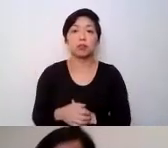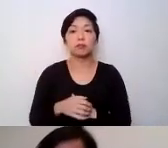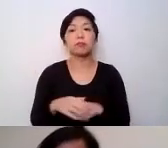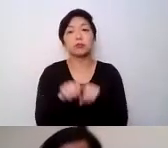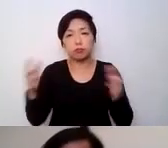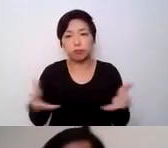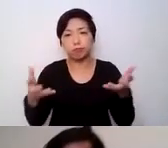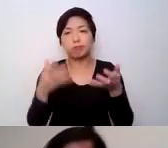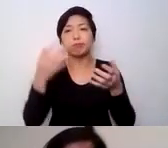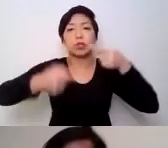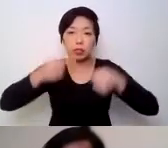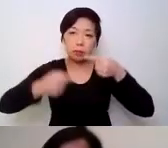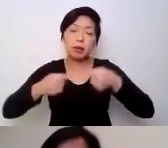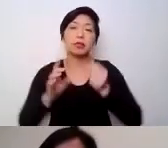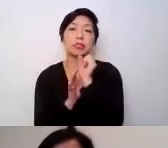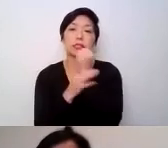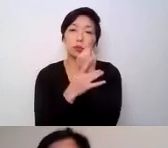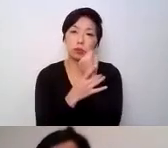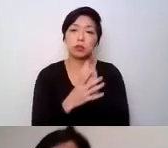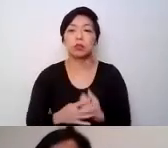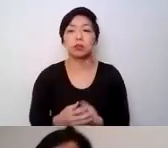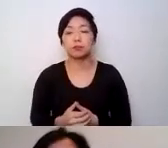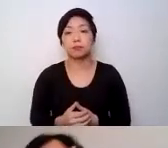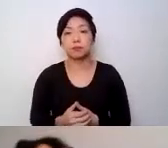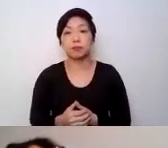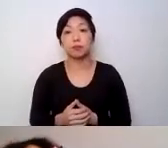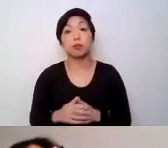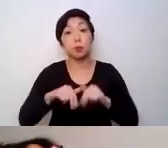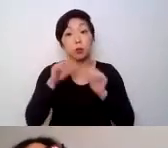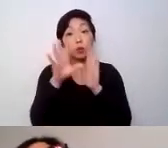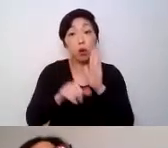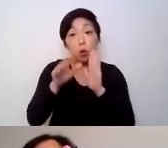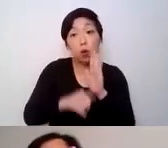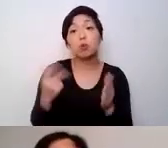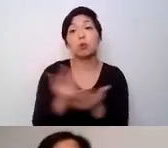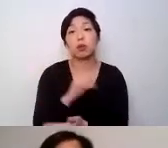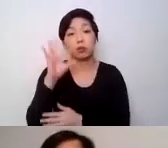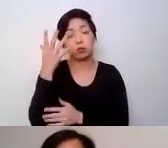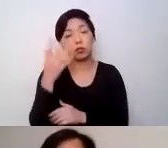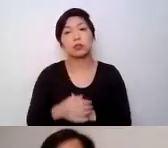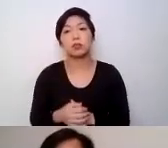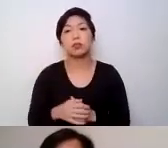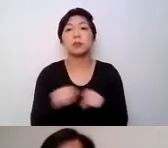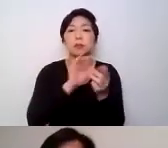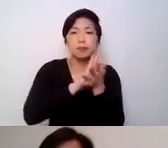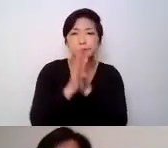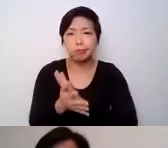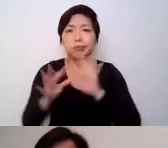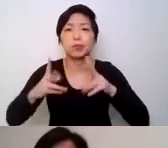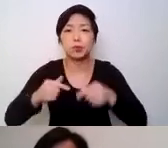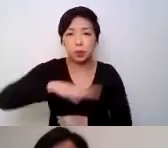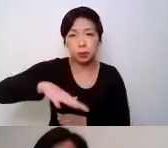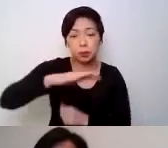discussões de segurança desses roubos que estão acontecendo dessa depredação desse espaço todo a